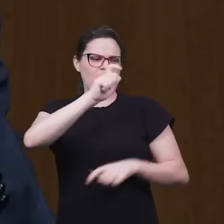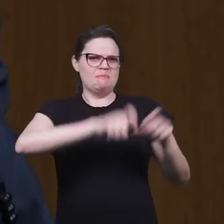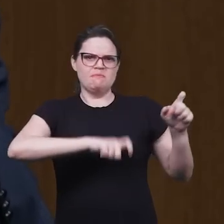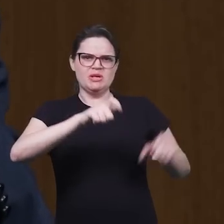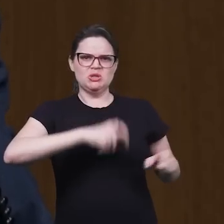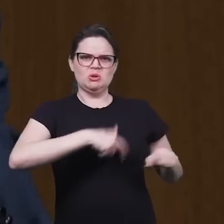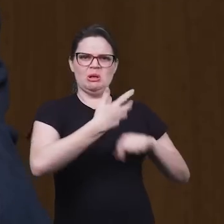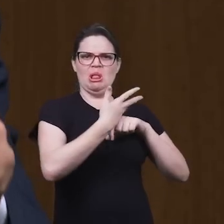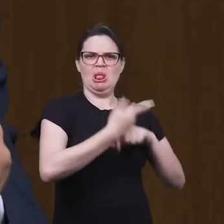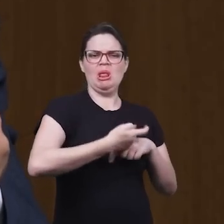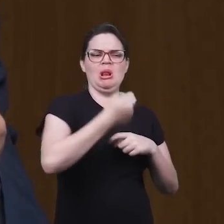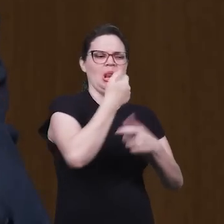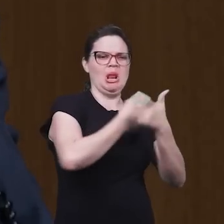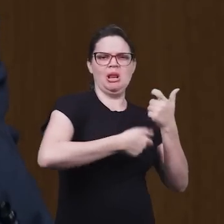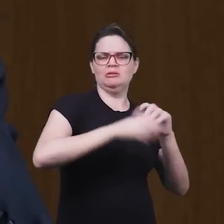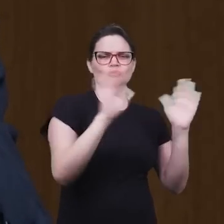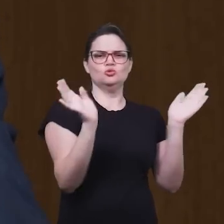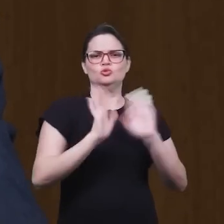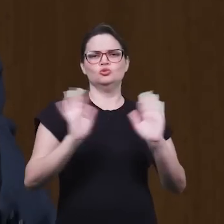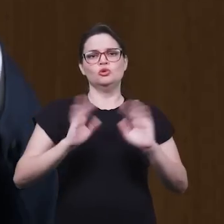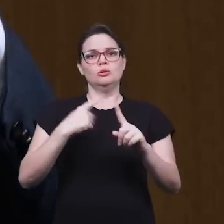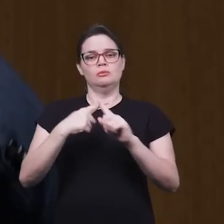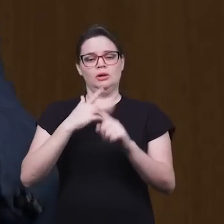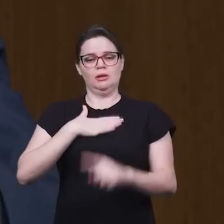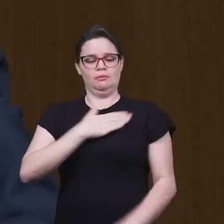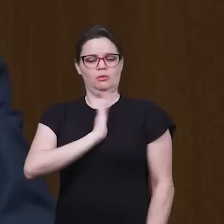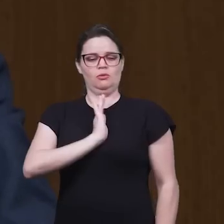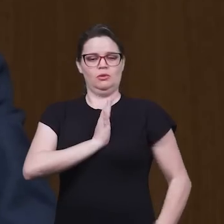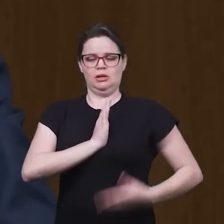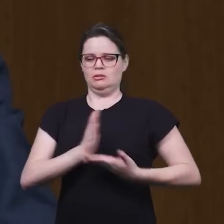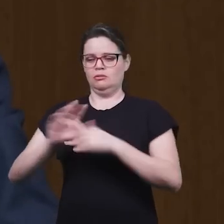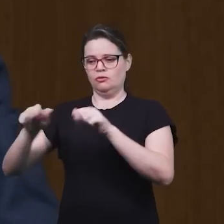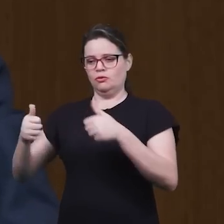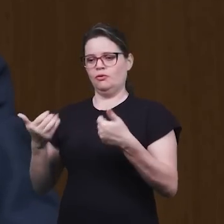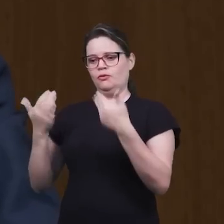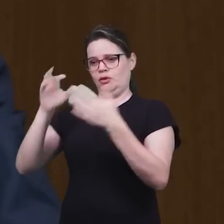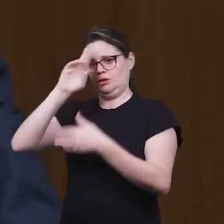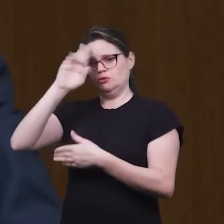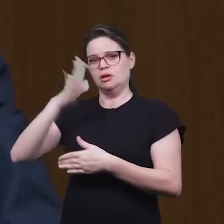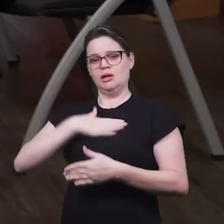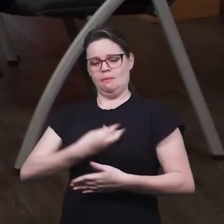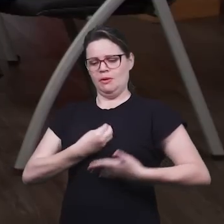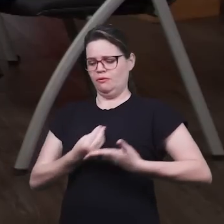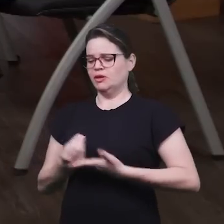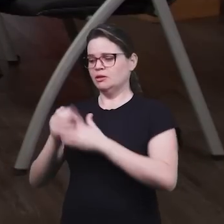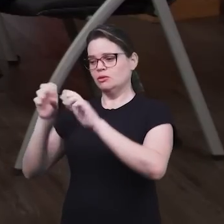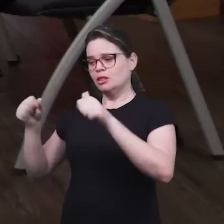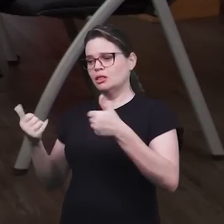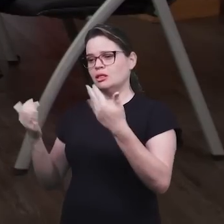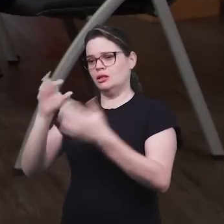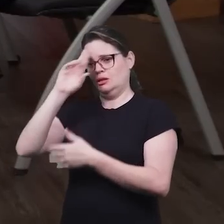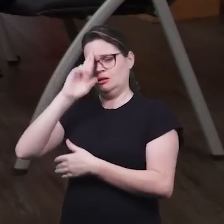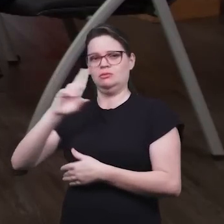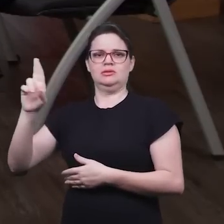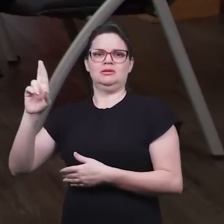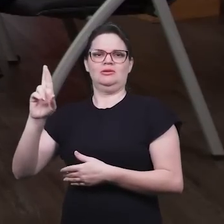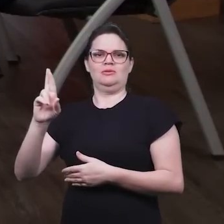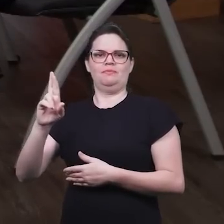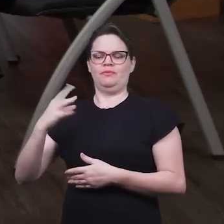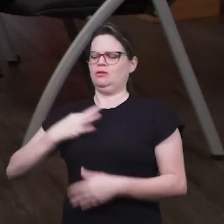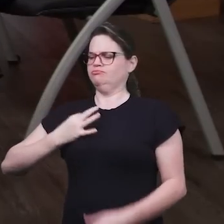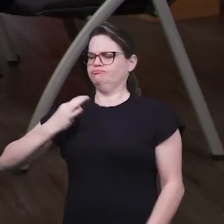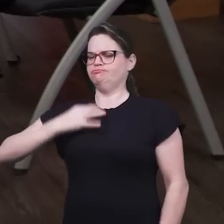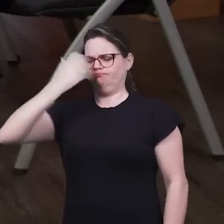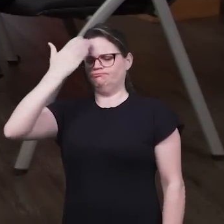do Espírito Santo no coração. E agora você dá a sua vida por essa mensagem, por esse Evangelho. Quando fala de dar a